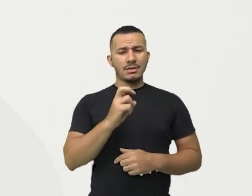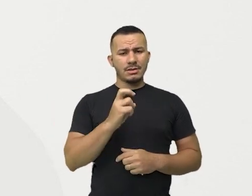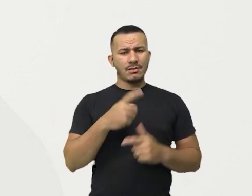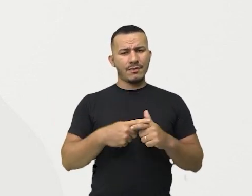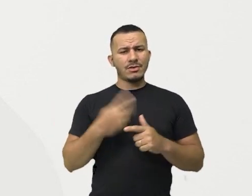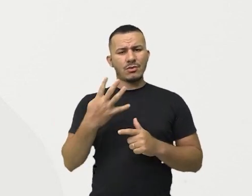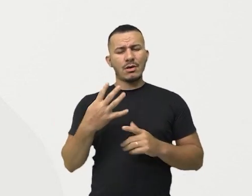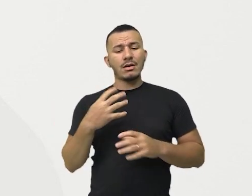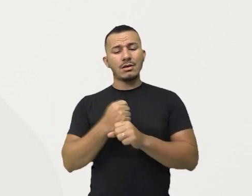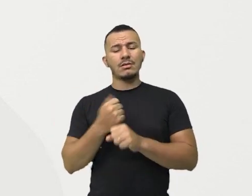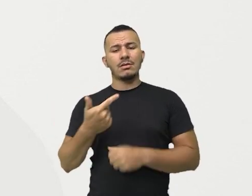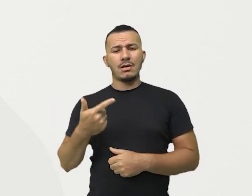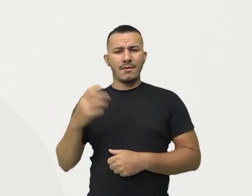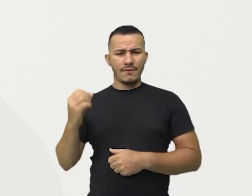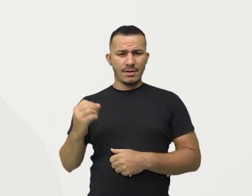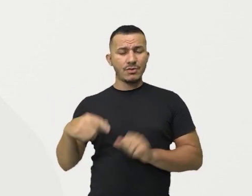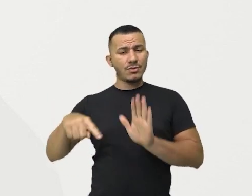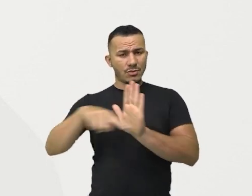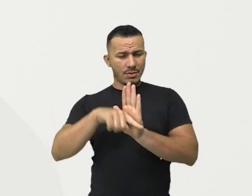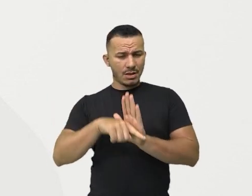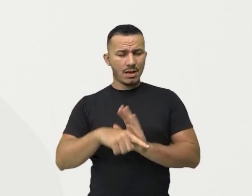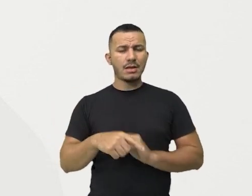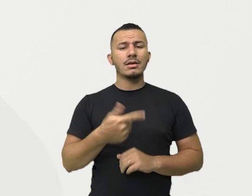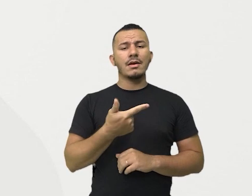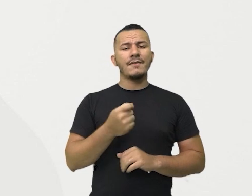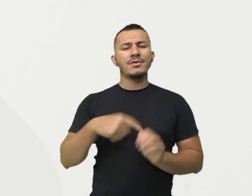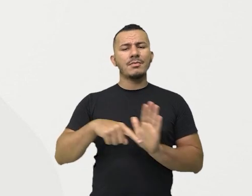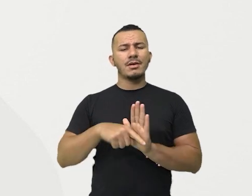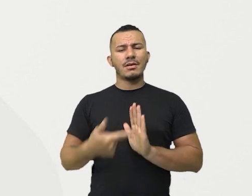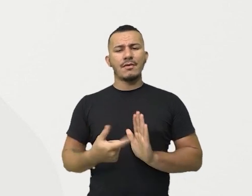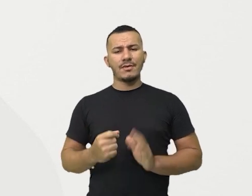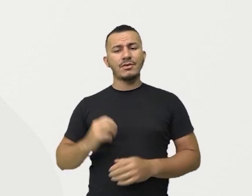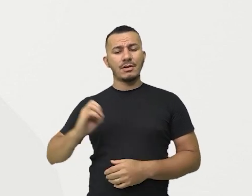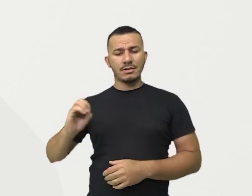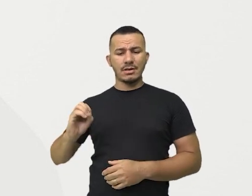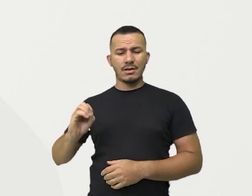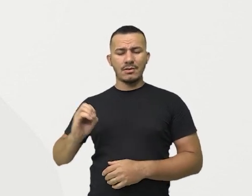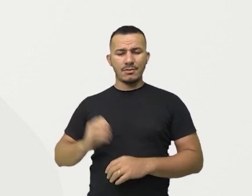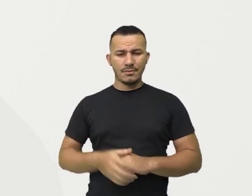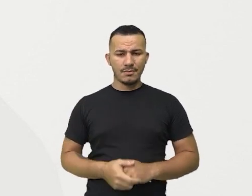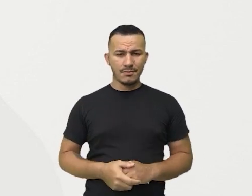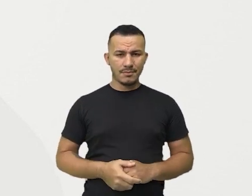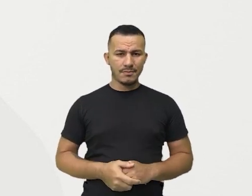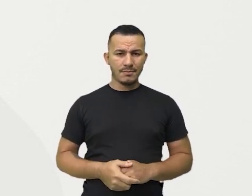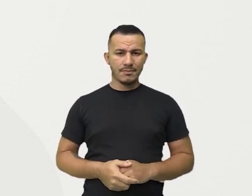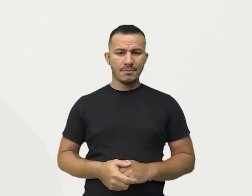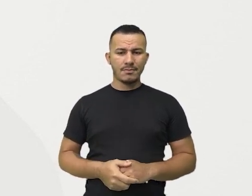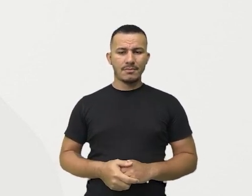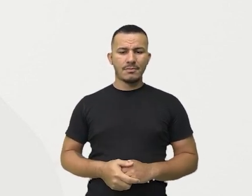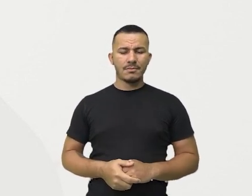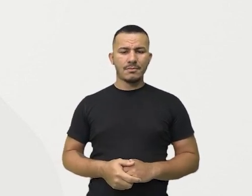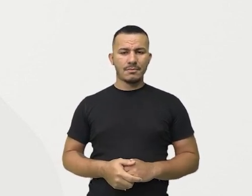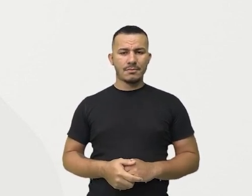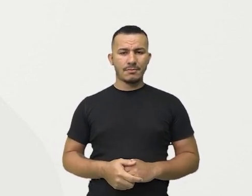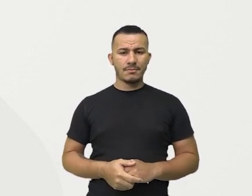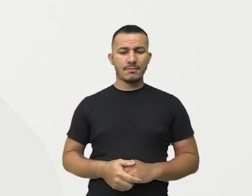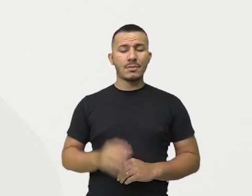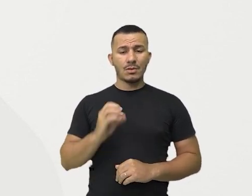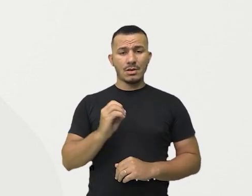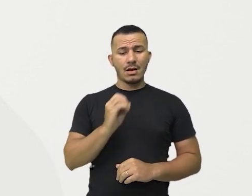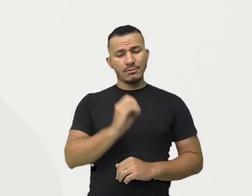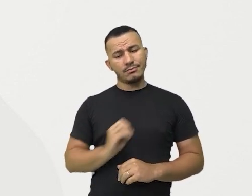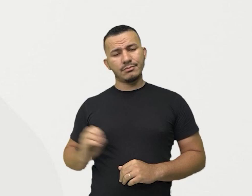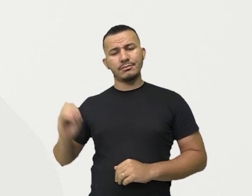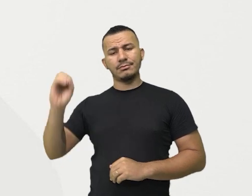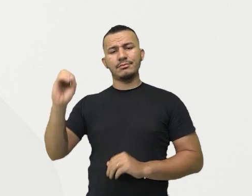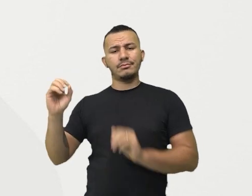4, 20. Subtrai. 20 menos 20, 0. Opa, sobrou um 0 aqui no dividendo. Ó. Traz ele